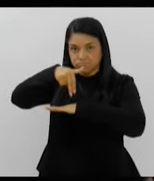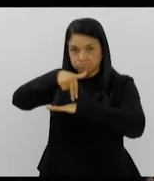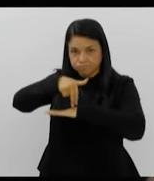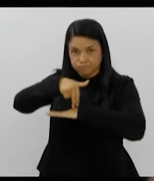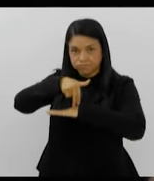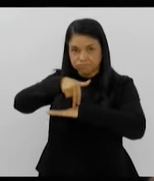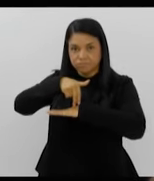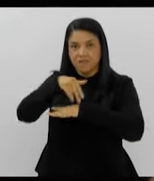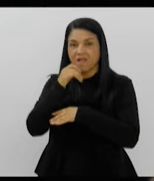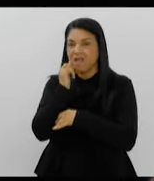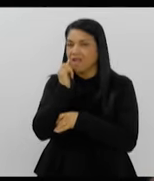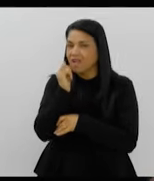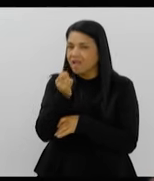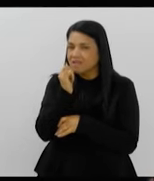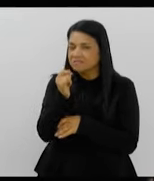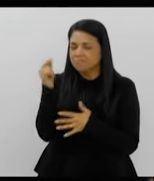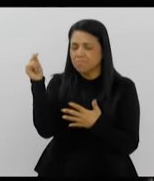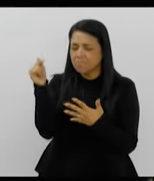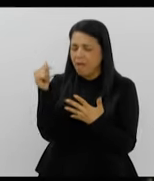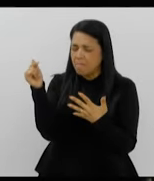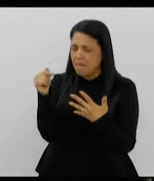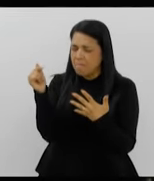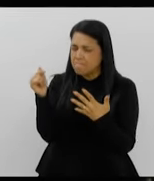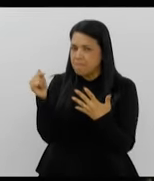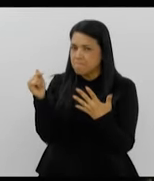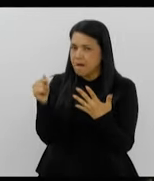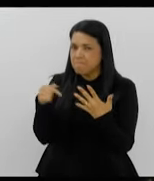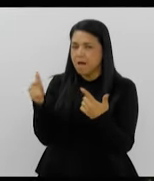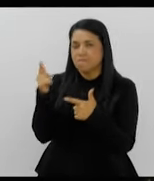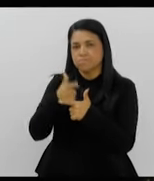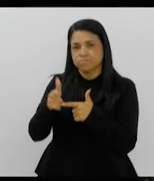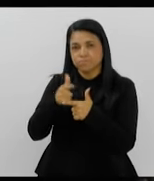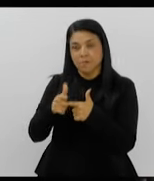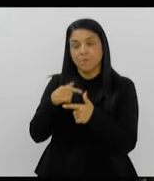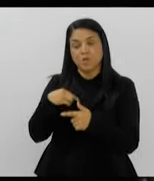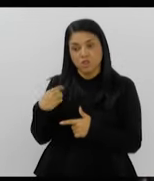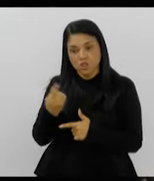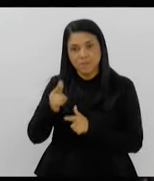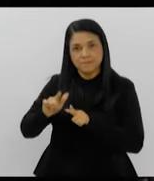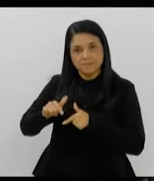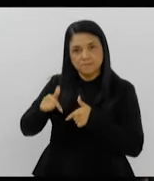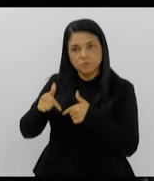para relatar essas questões e que a gente atua, não